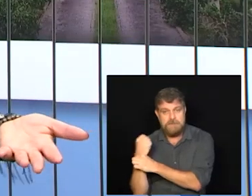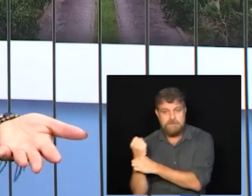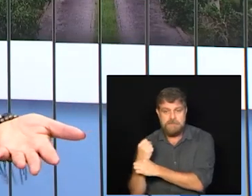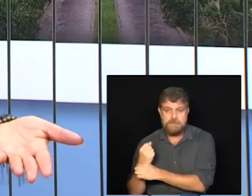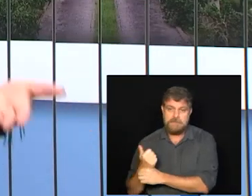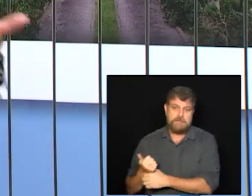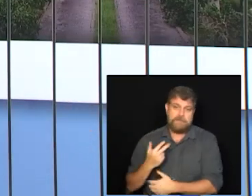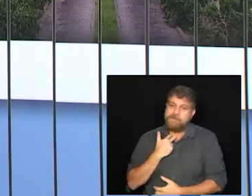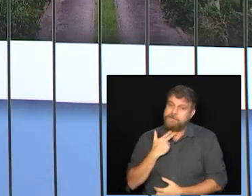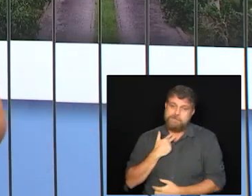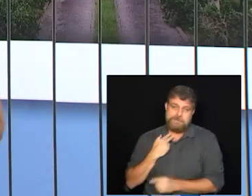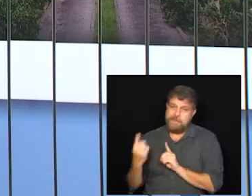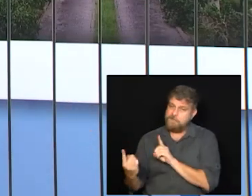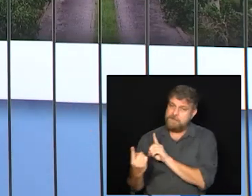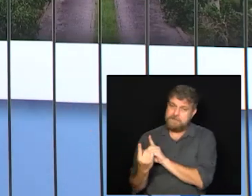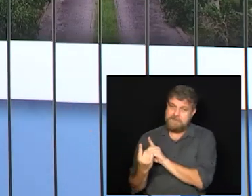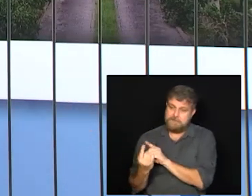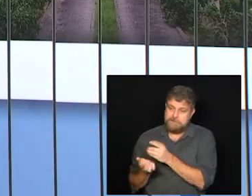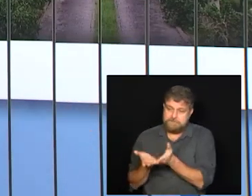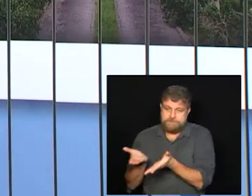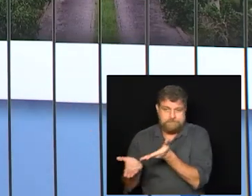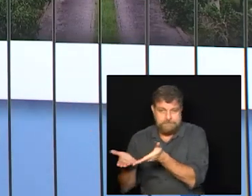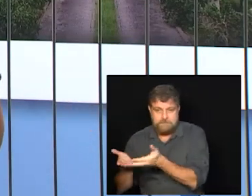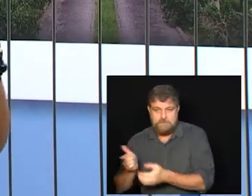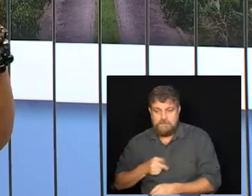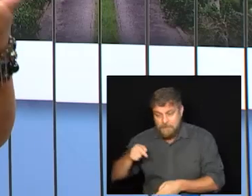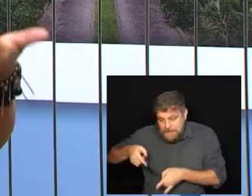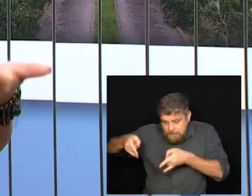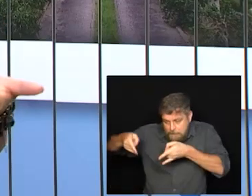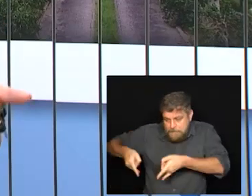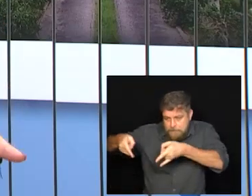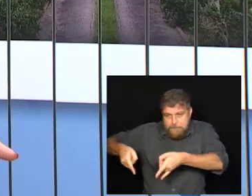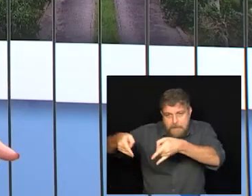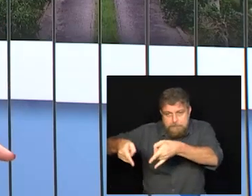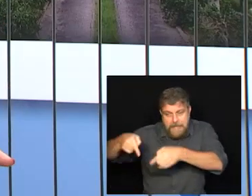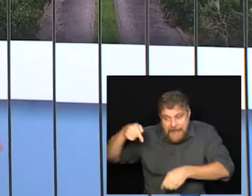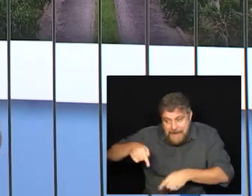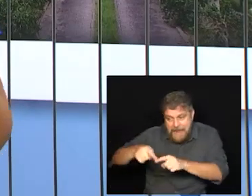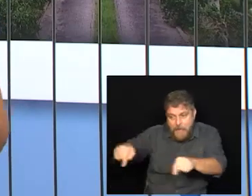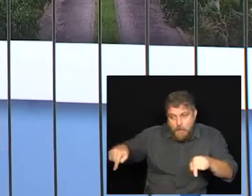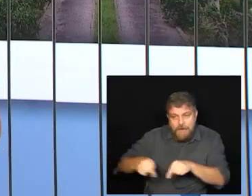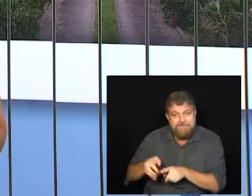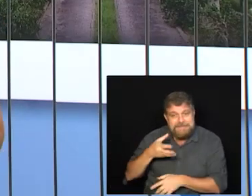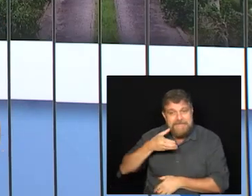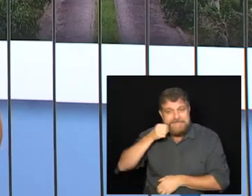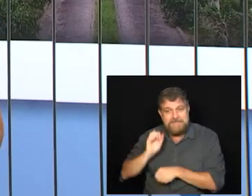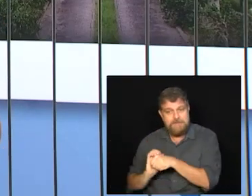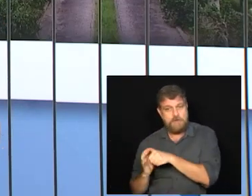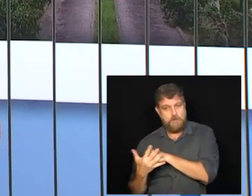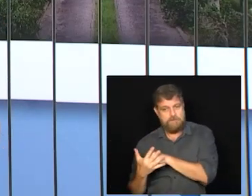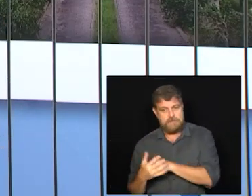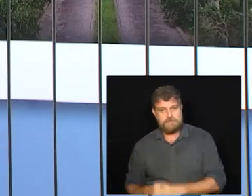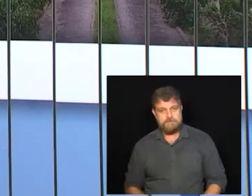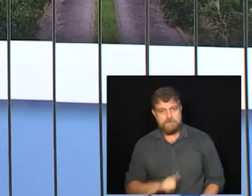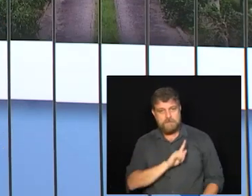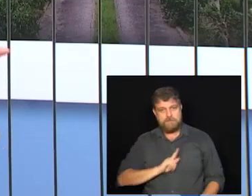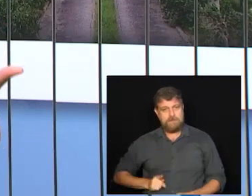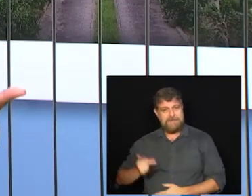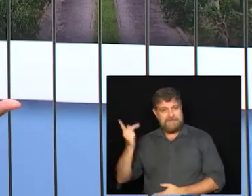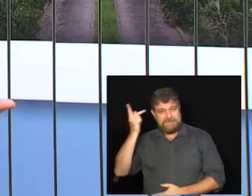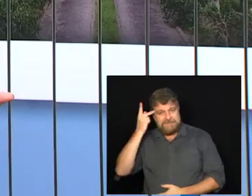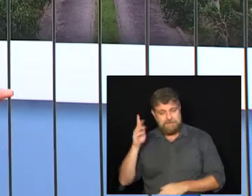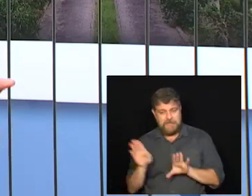está fazendo nenhum atendimento, por isso que esses novos leitos serão abertos neste local. E o governo do estado também falou